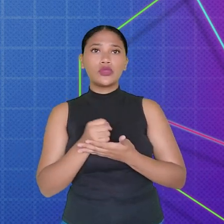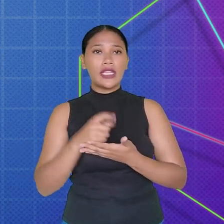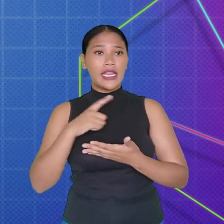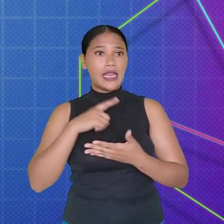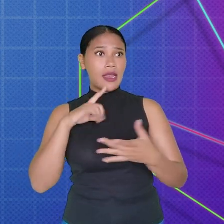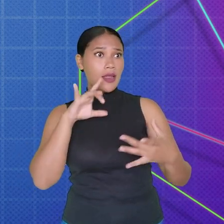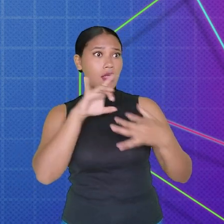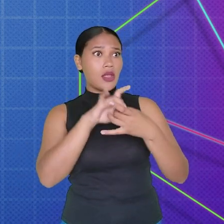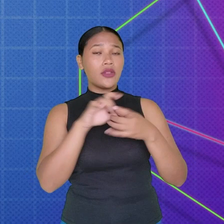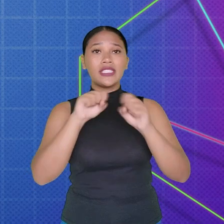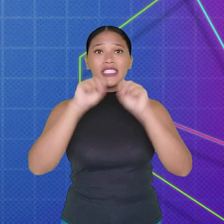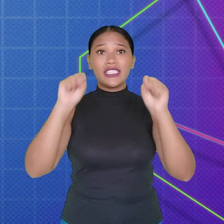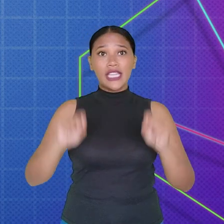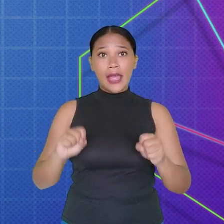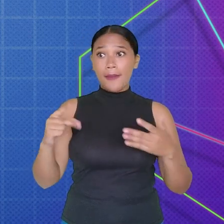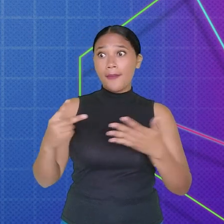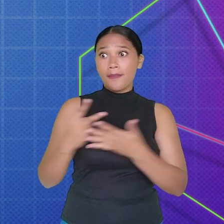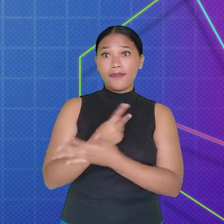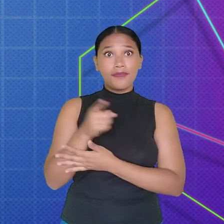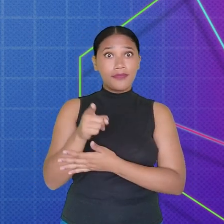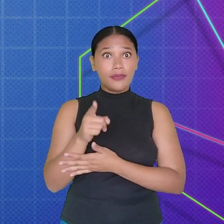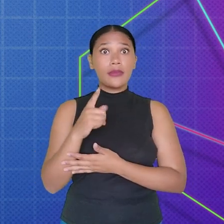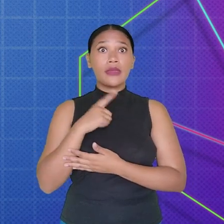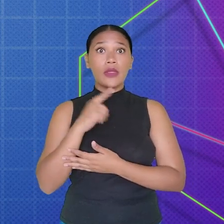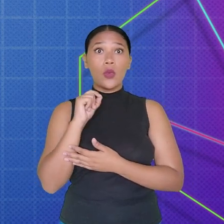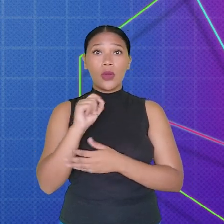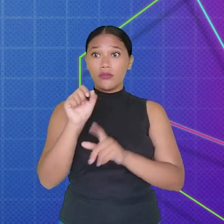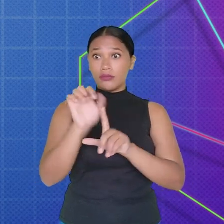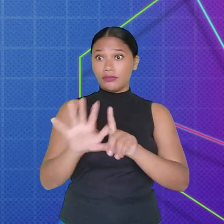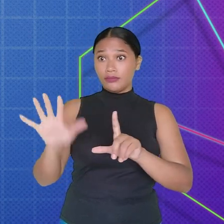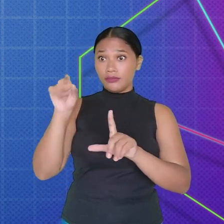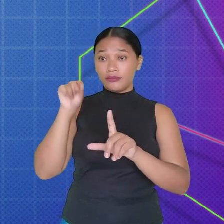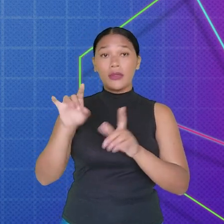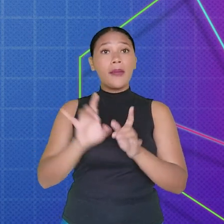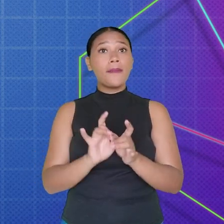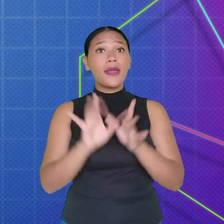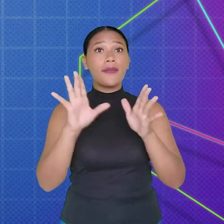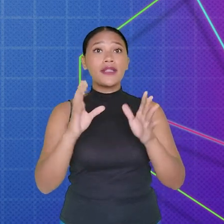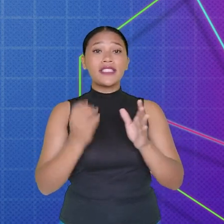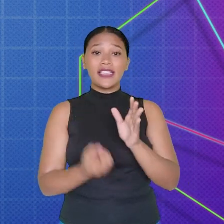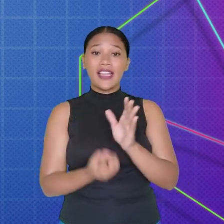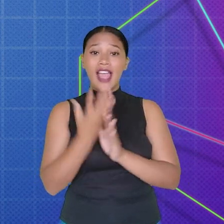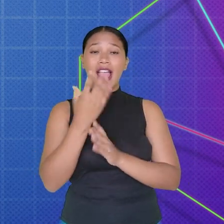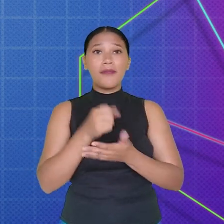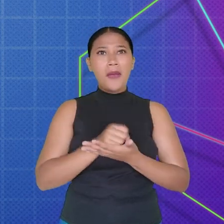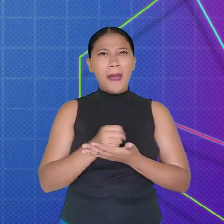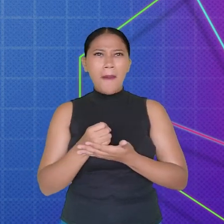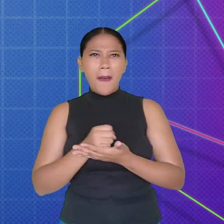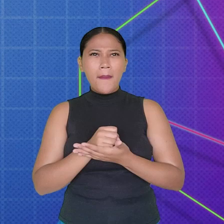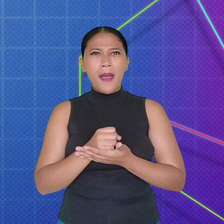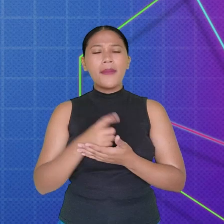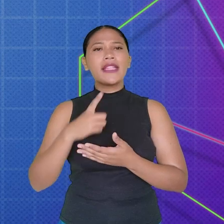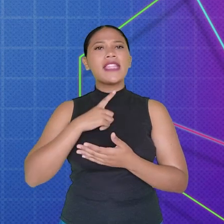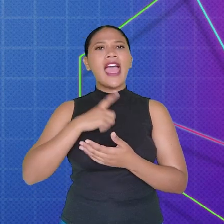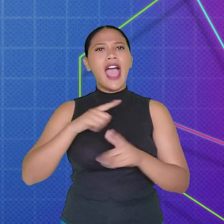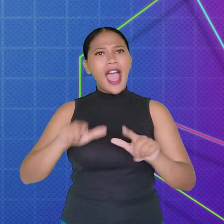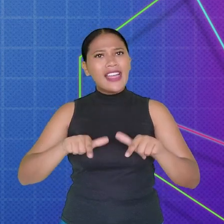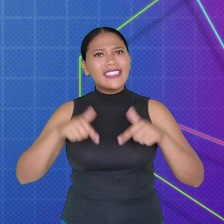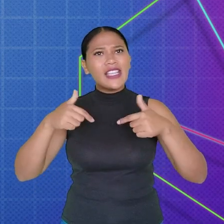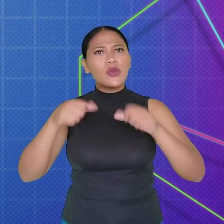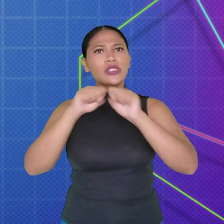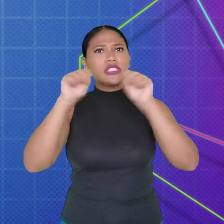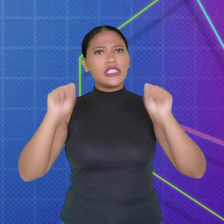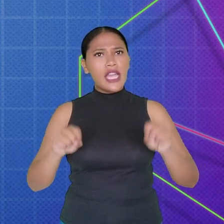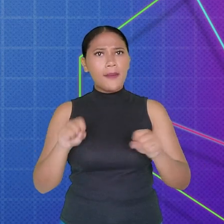respondem às ações do sistema operacional. O evento de sistema no Construct permite criar mecânicas de jogabilidade que respondem às ações